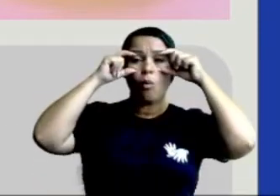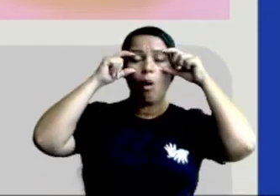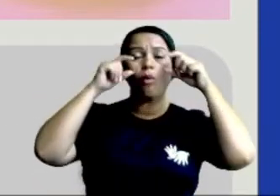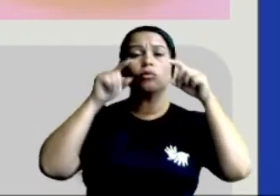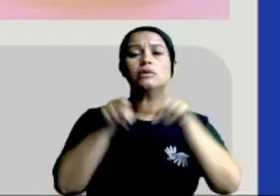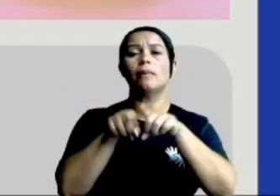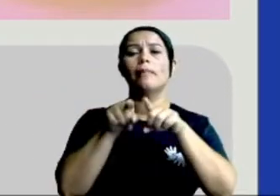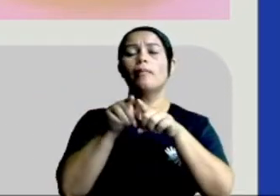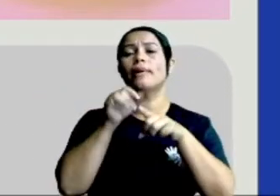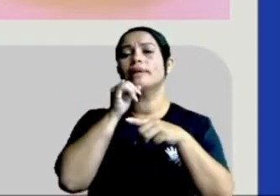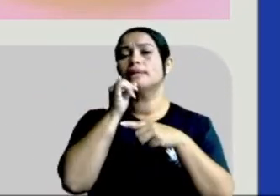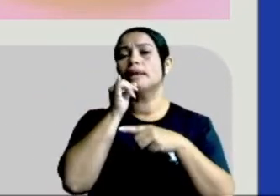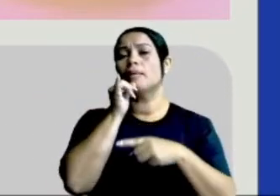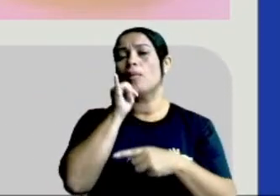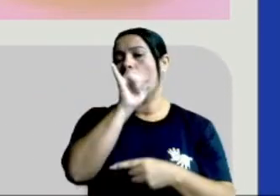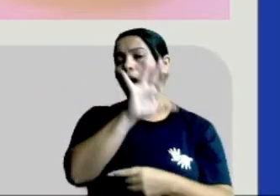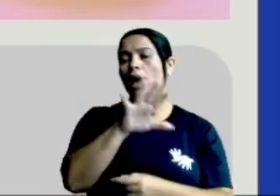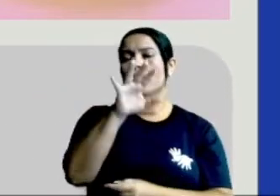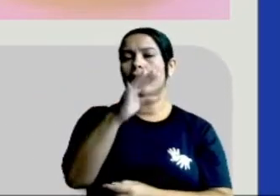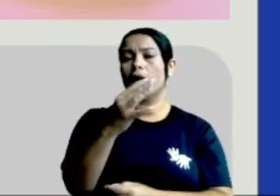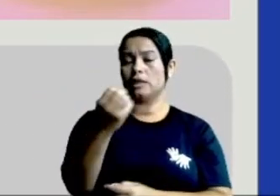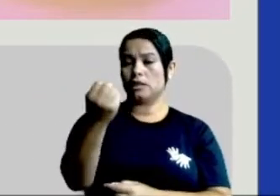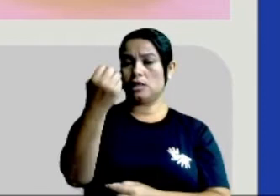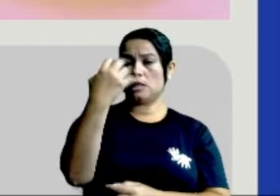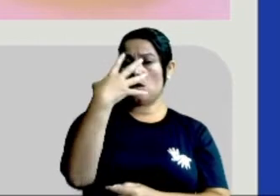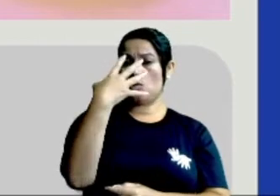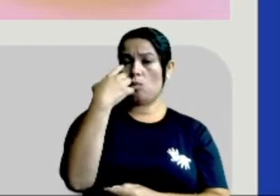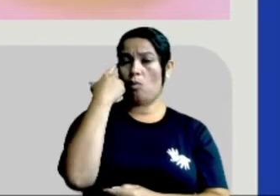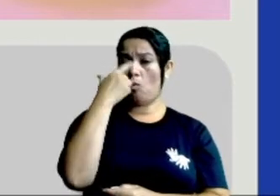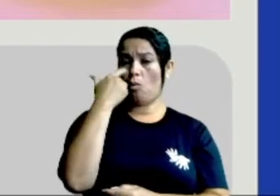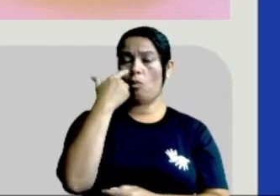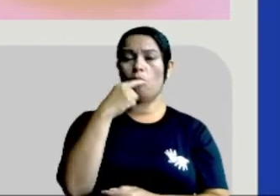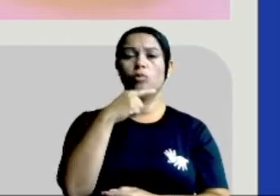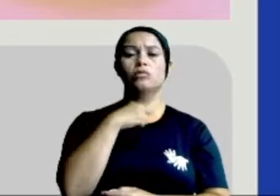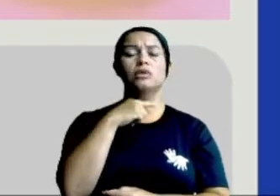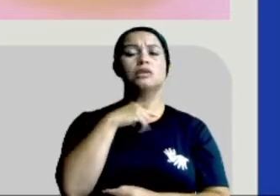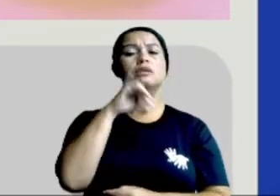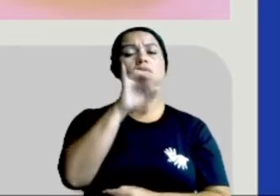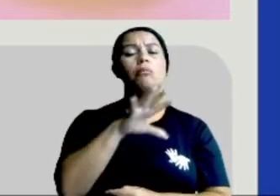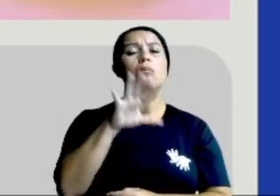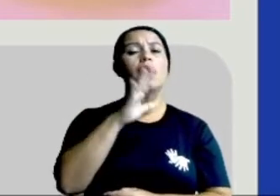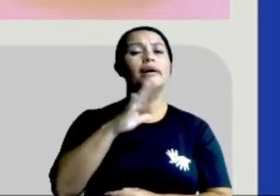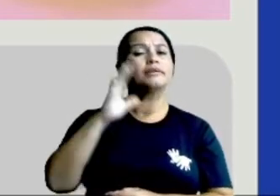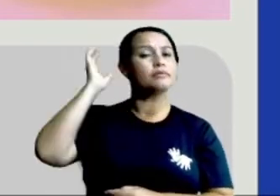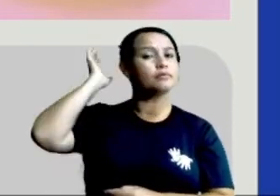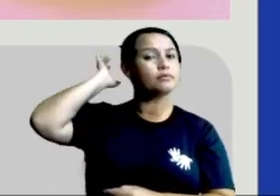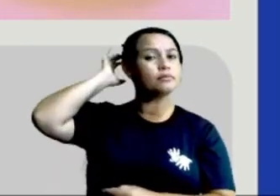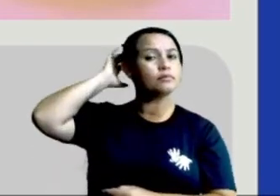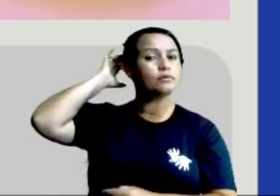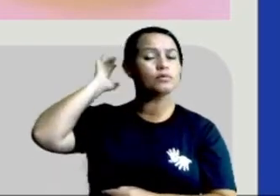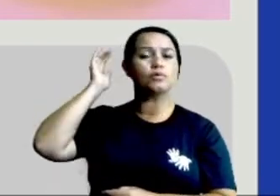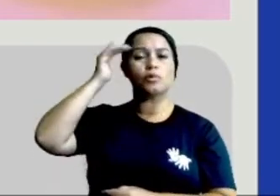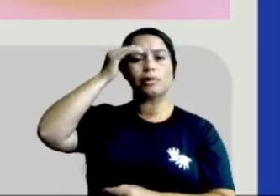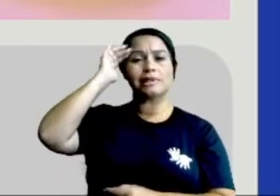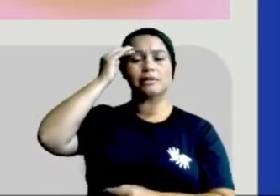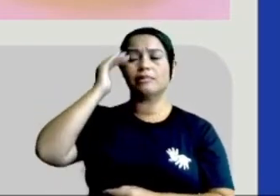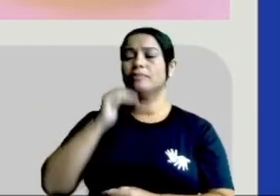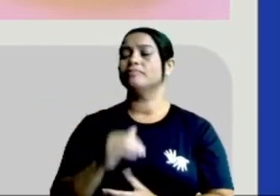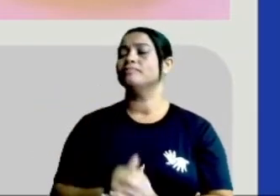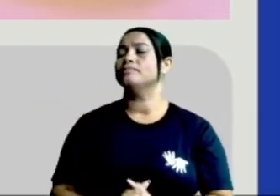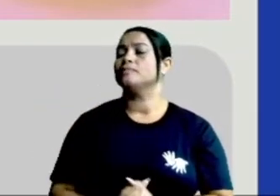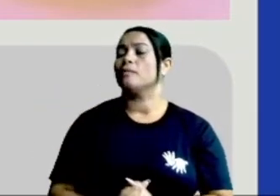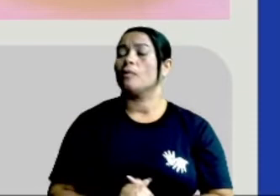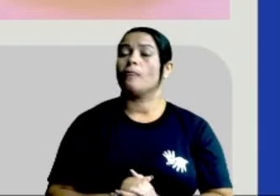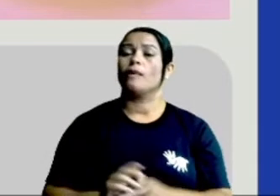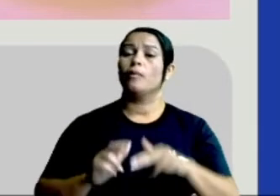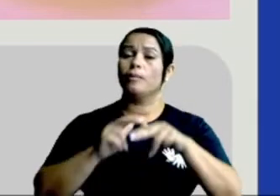ângulo de entrada da imagem em seu olho, para que a imagem se forme no fundo do olho, em cima da retina. Então